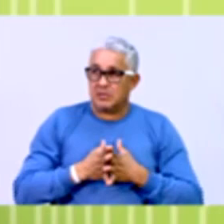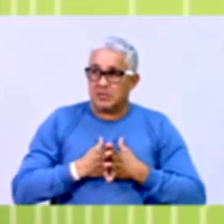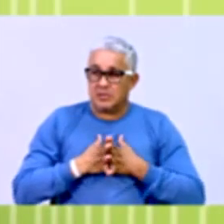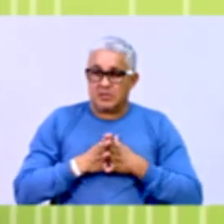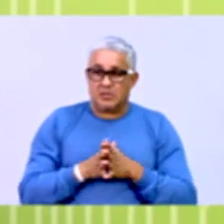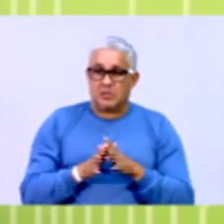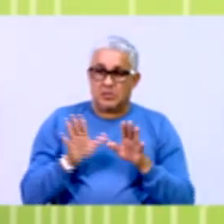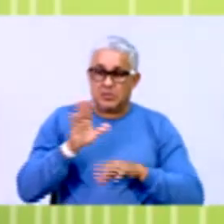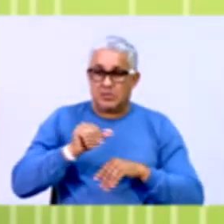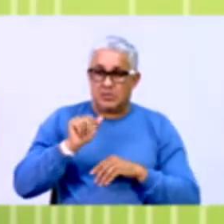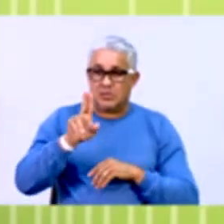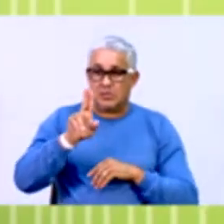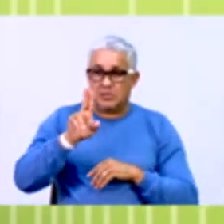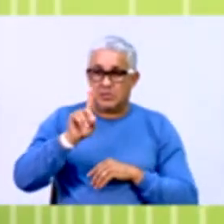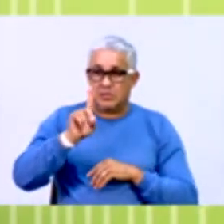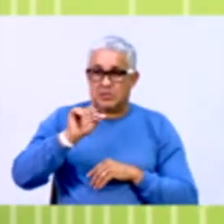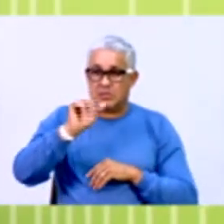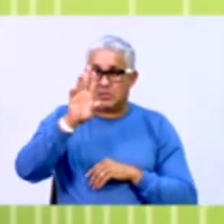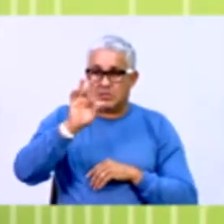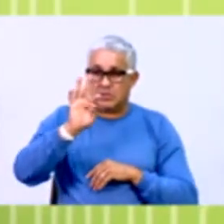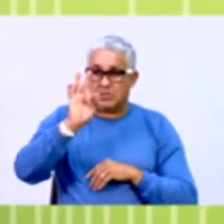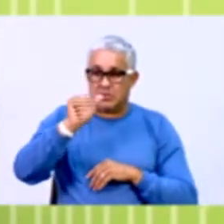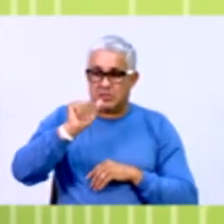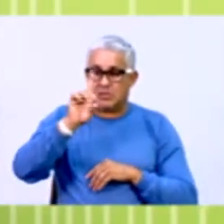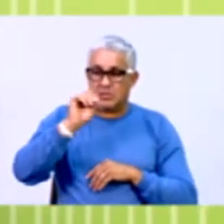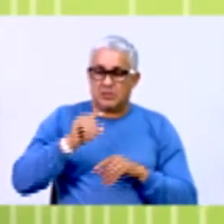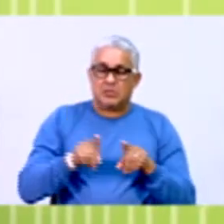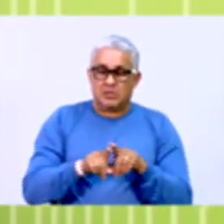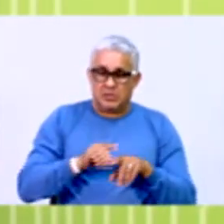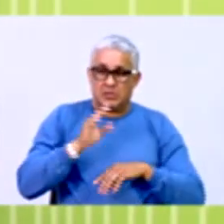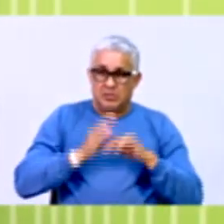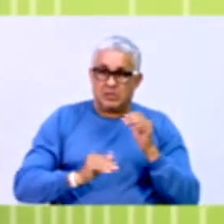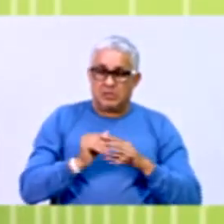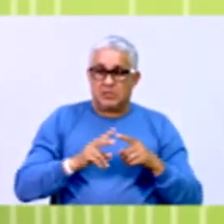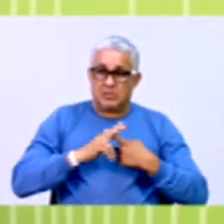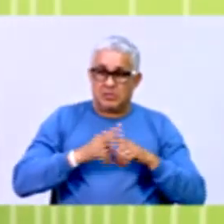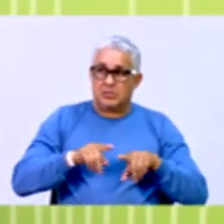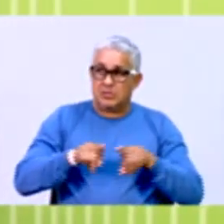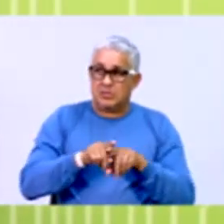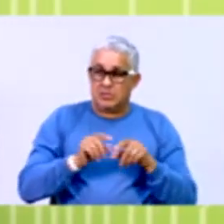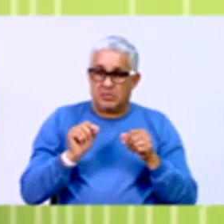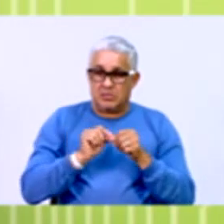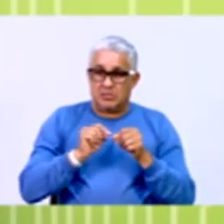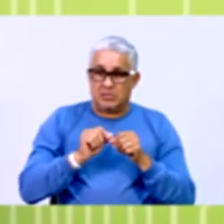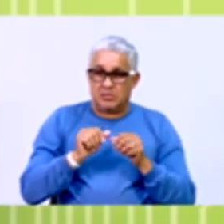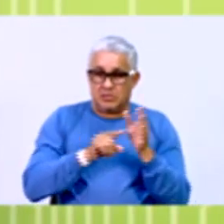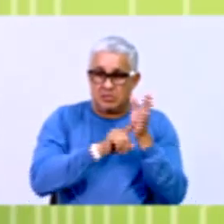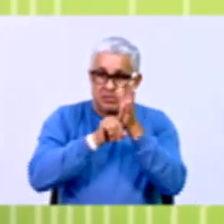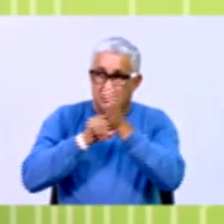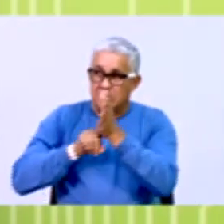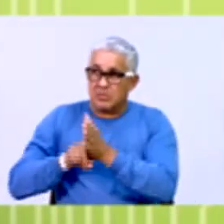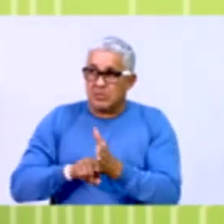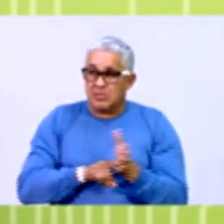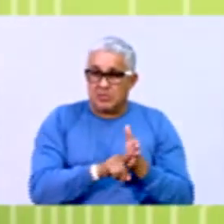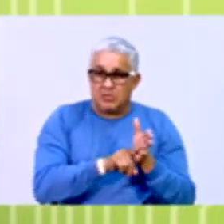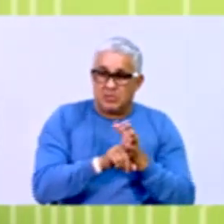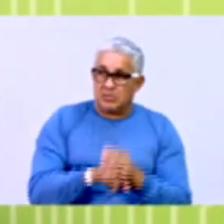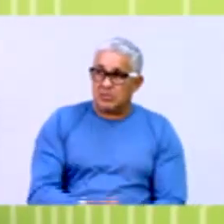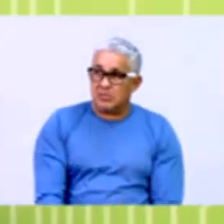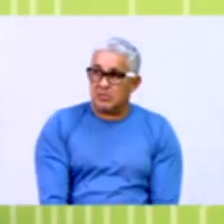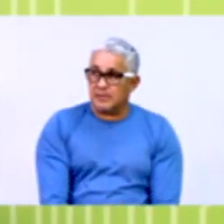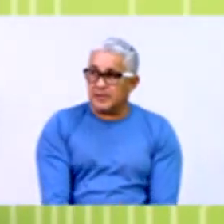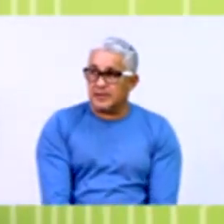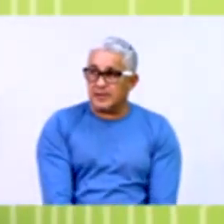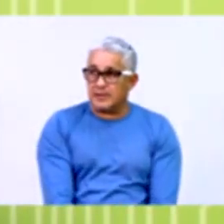dado auditado, o dado produzido como ferramenta pelo auditor para poder fazer auditoria, massas de testes, etc.